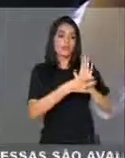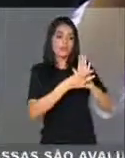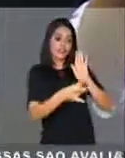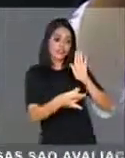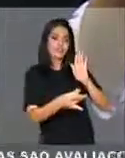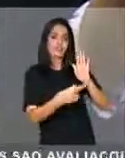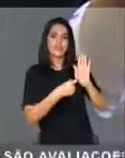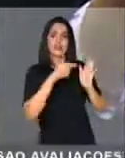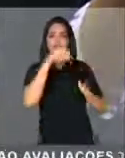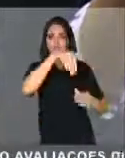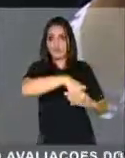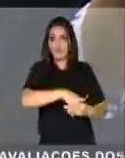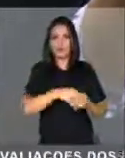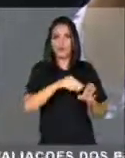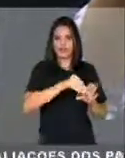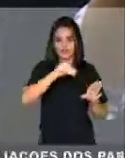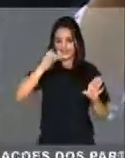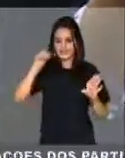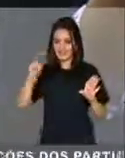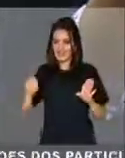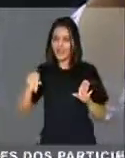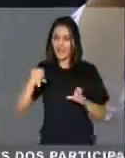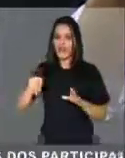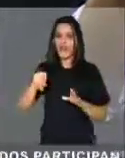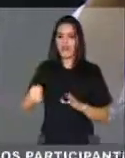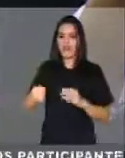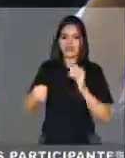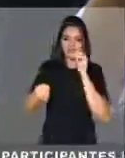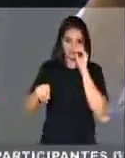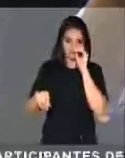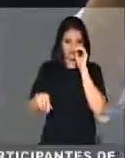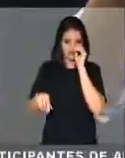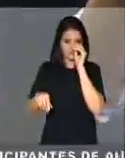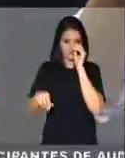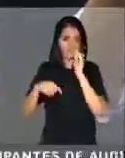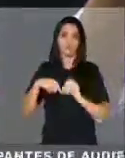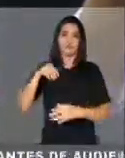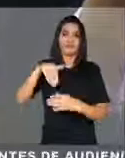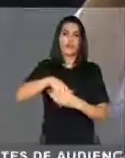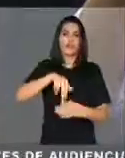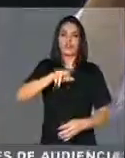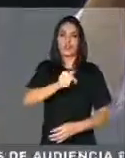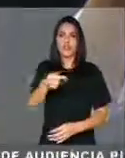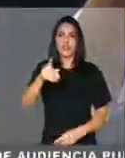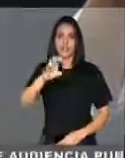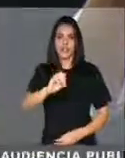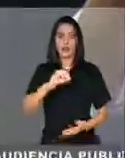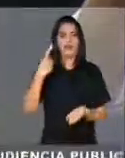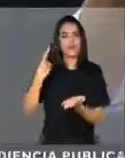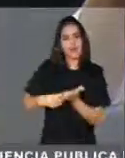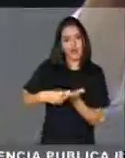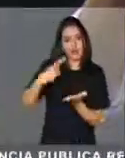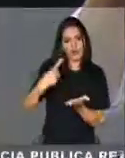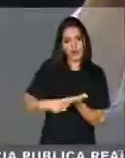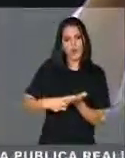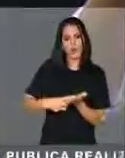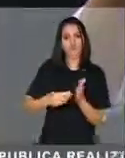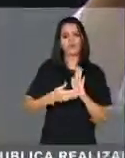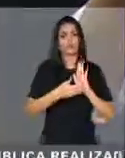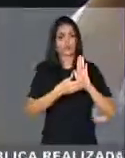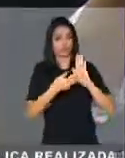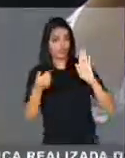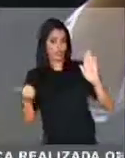destaque de votação em separado, portanto, um DVS, nós vamos votar não. Prevalecendo o acordo depois de